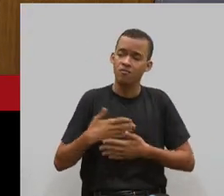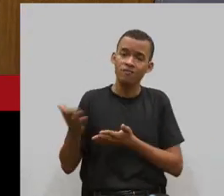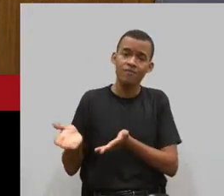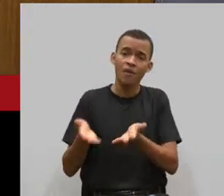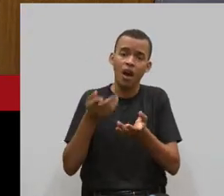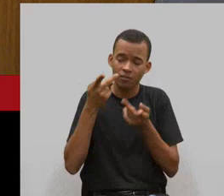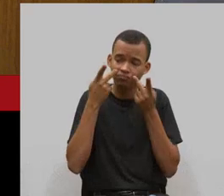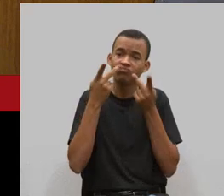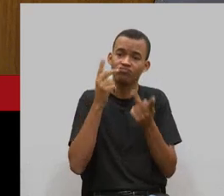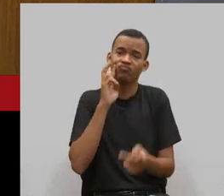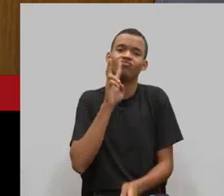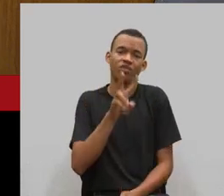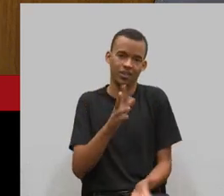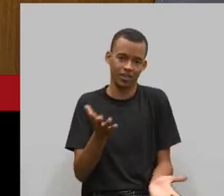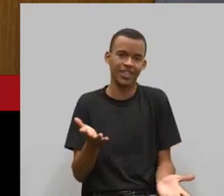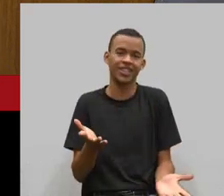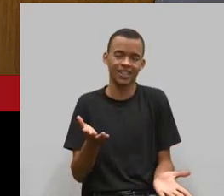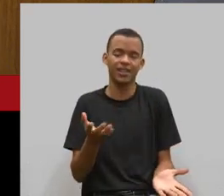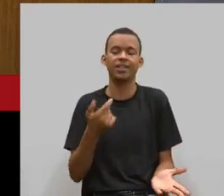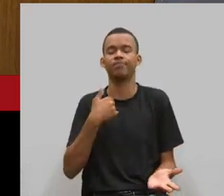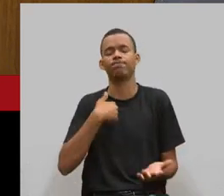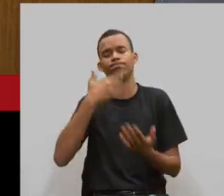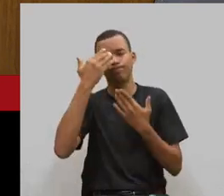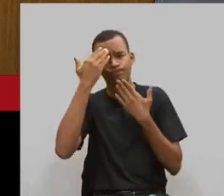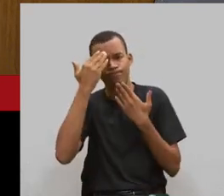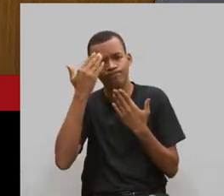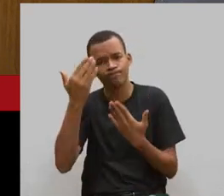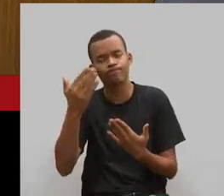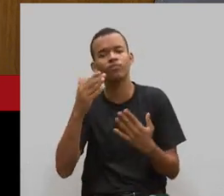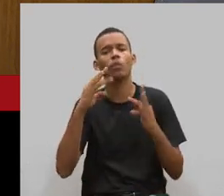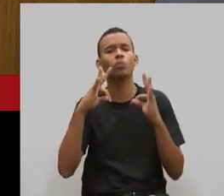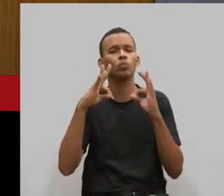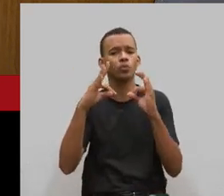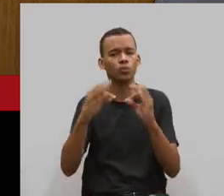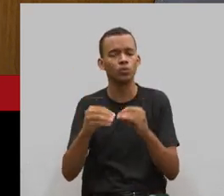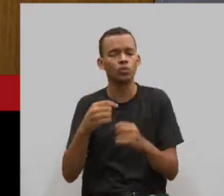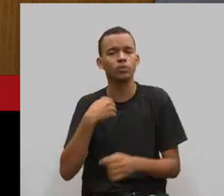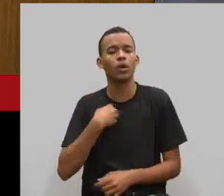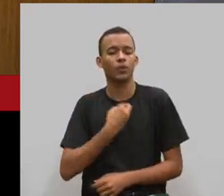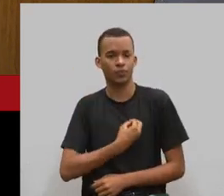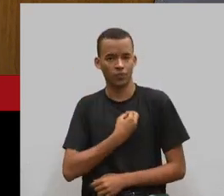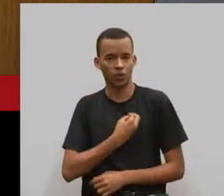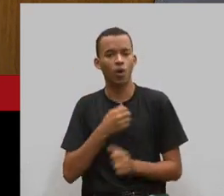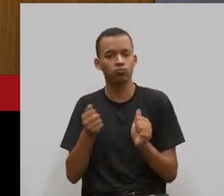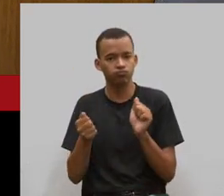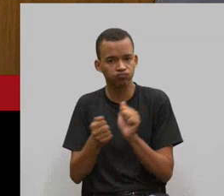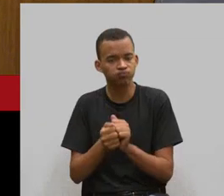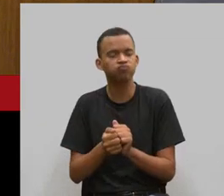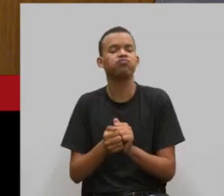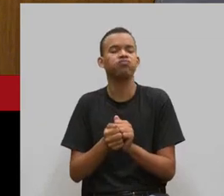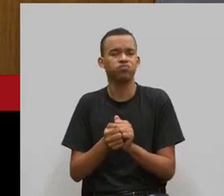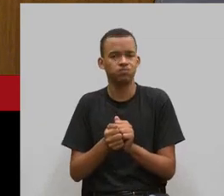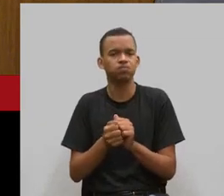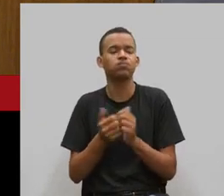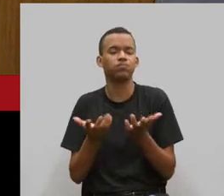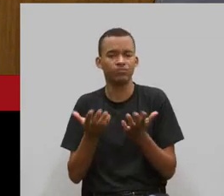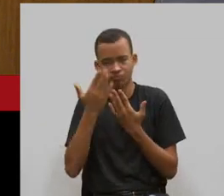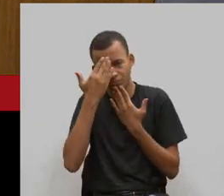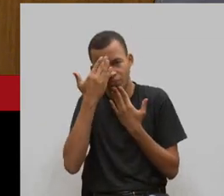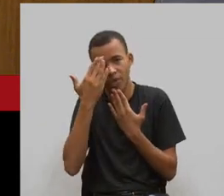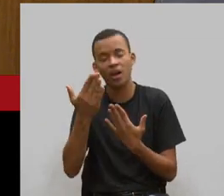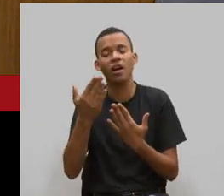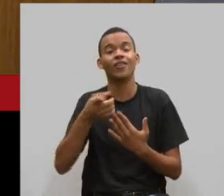gente eu agradeço a todos vocês agradeço a oportunidade de estar aqui estamos aí na torcida vamos cobrar vamos nos